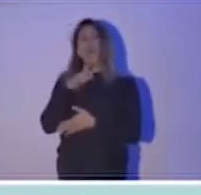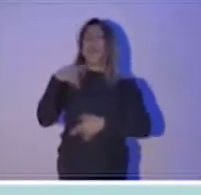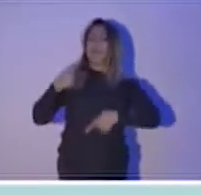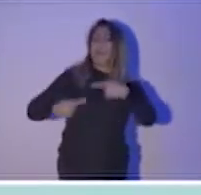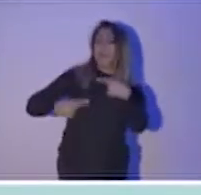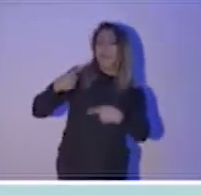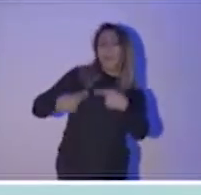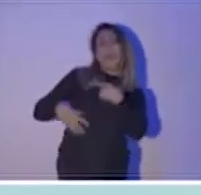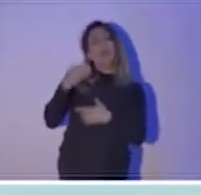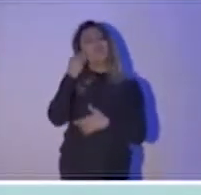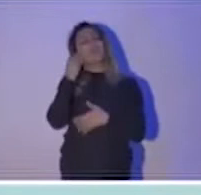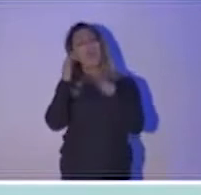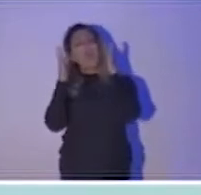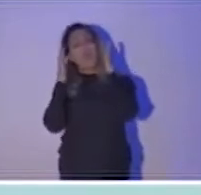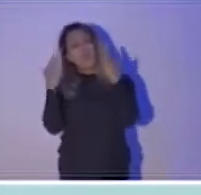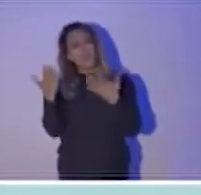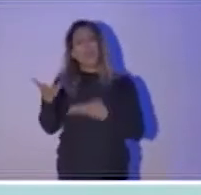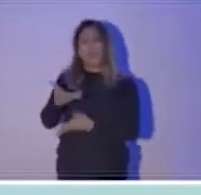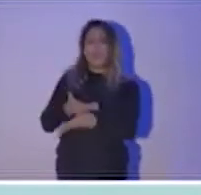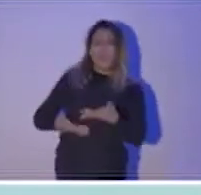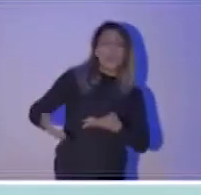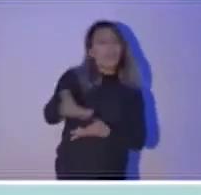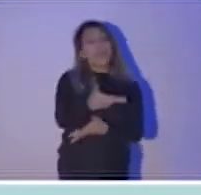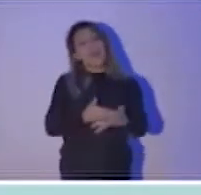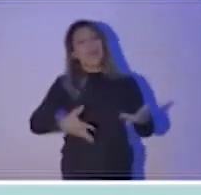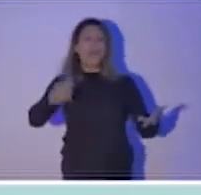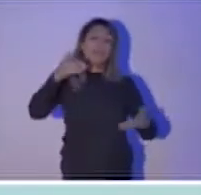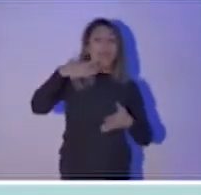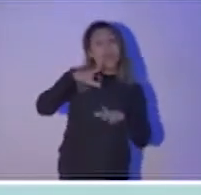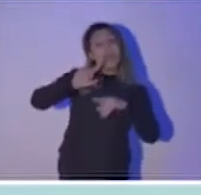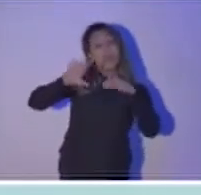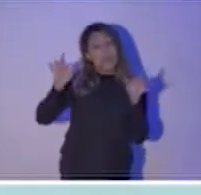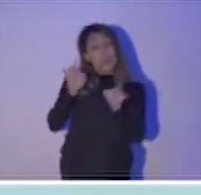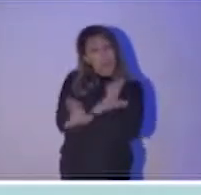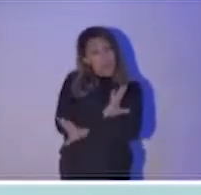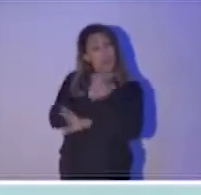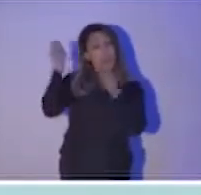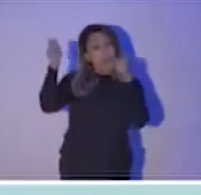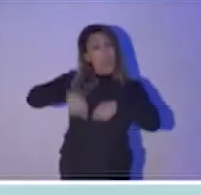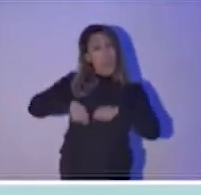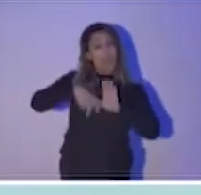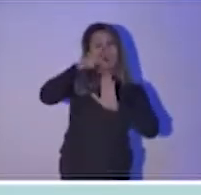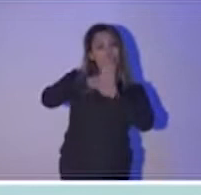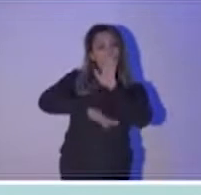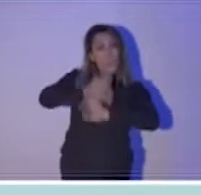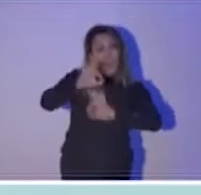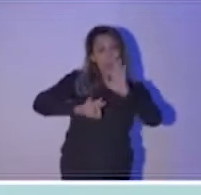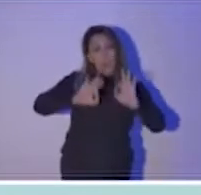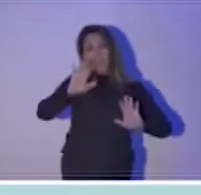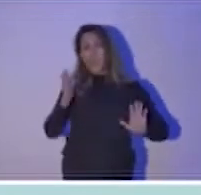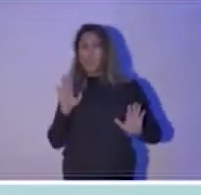professores discutem o resultado de avaliação. E nós vamos planejar juntos o que fazer depois. É assim que a gente vai ensinar todo mundo,